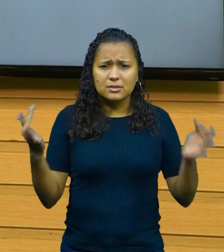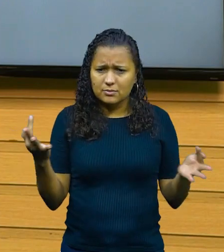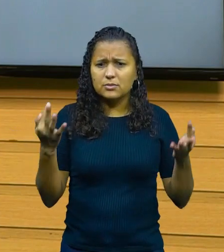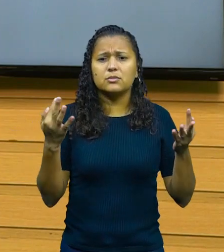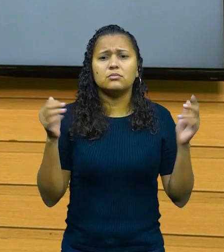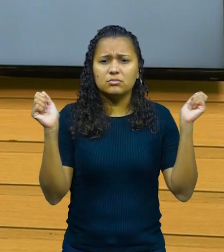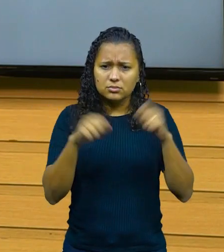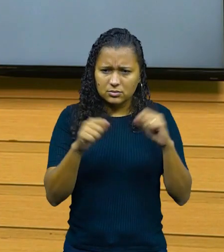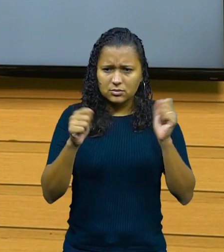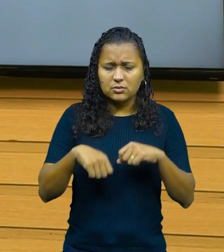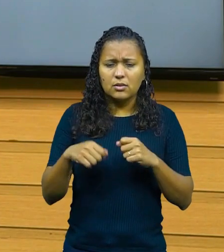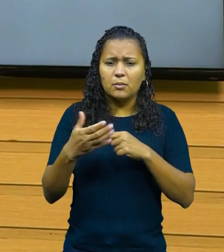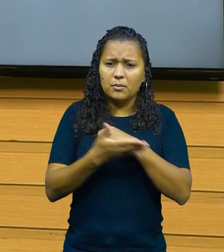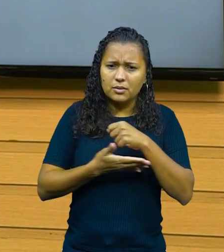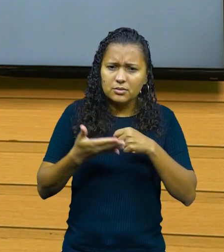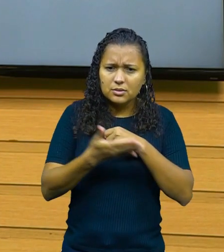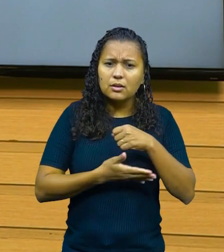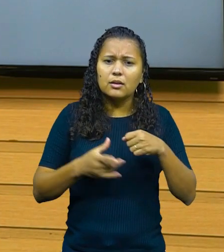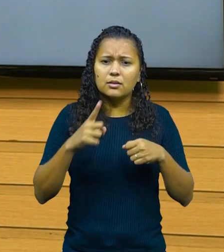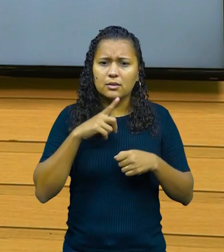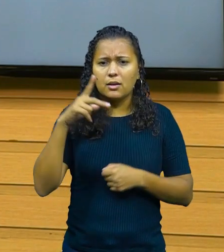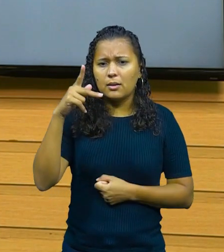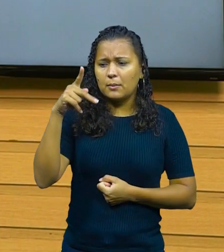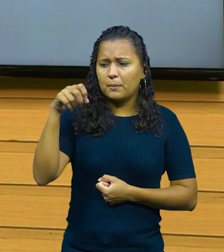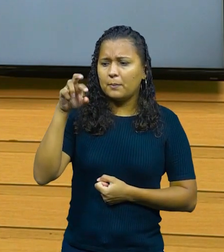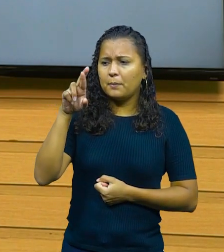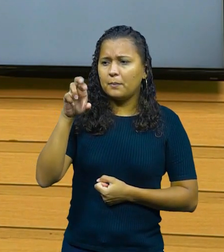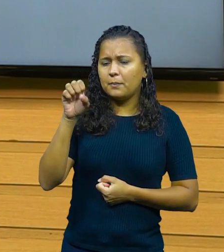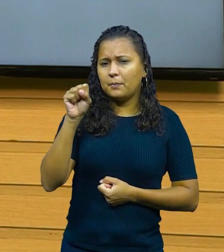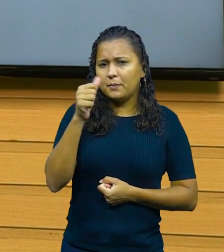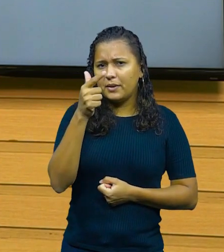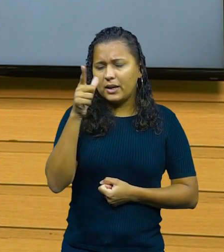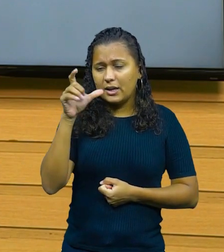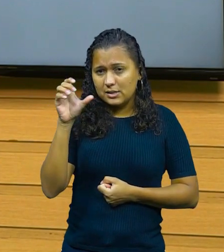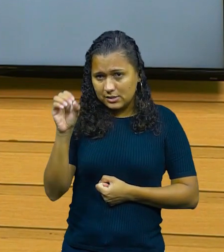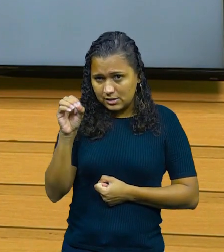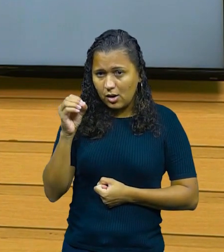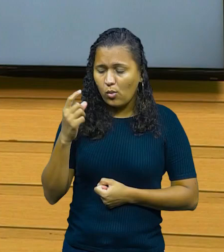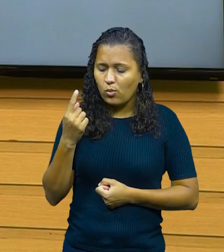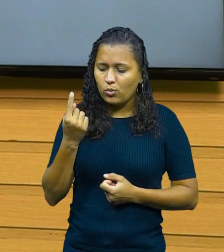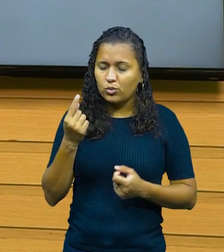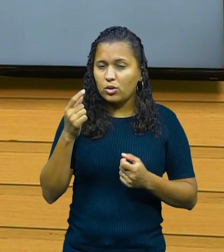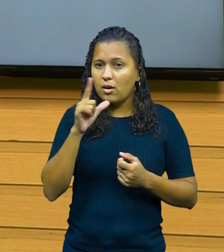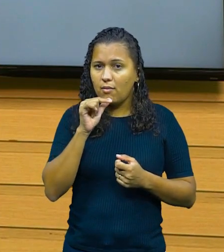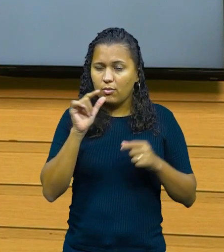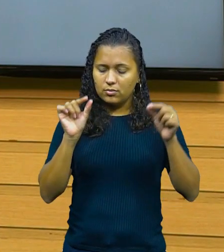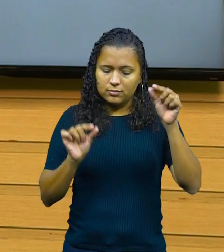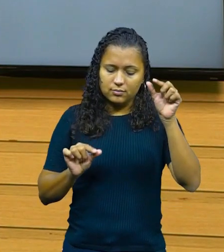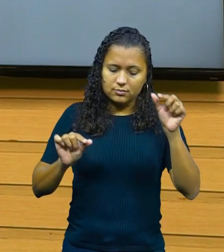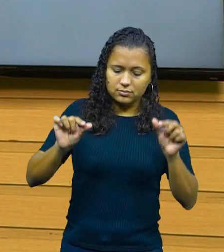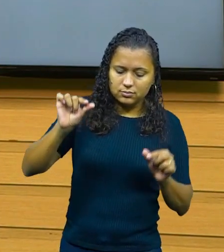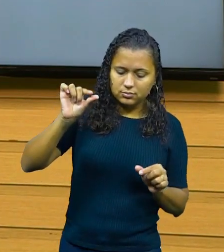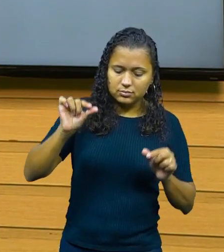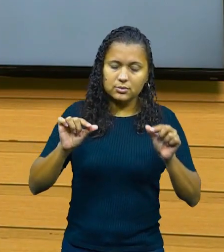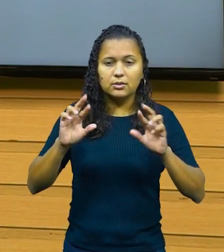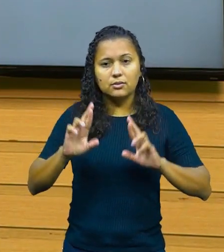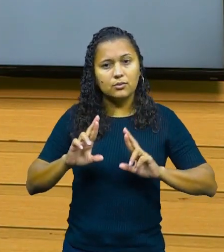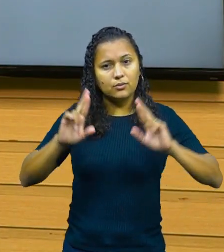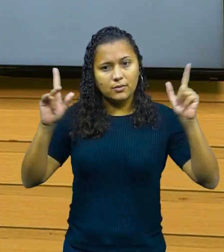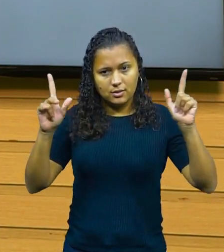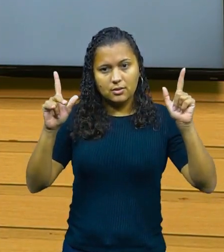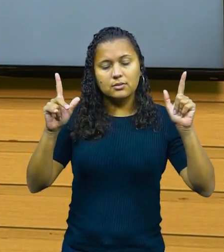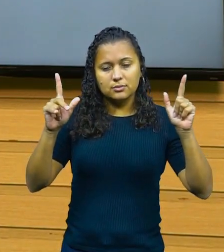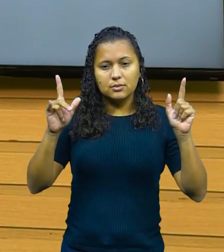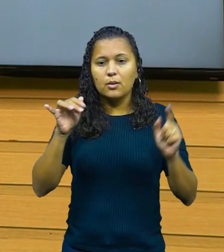simples. Ele vai se basear na pressão desses dois líquidos que você vai ter ali dentro, e aí ele vai gerar ali um diferencial